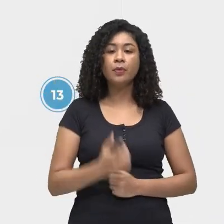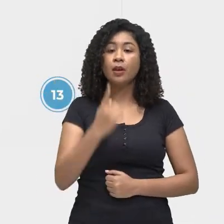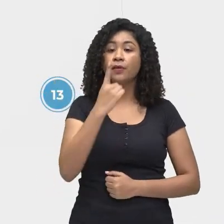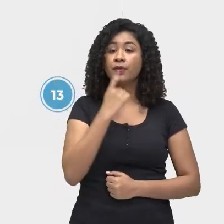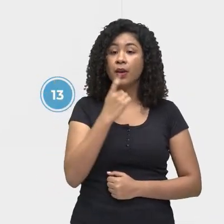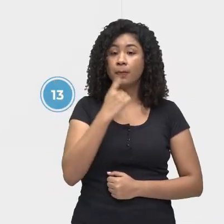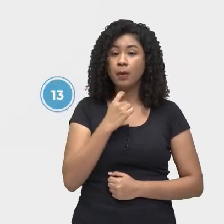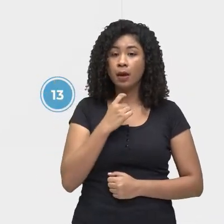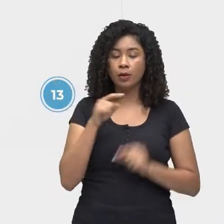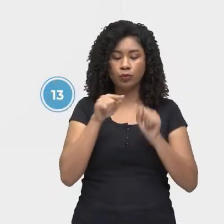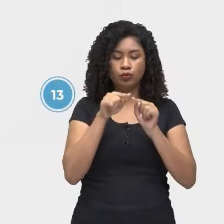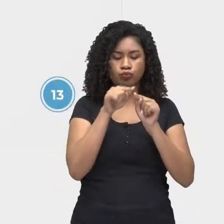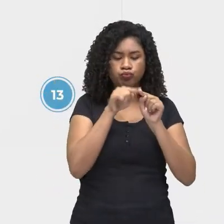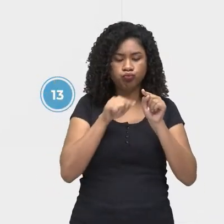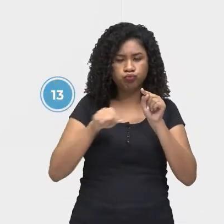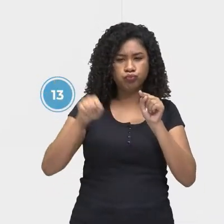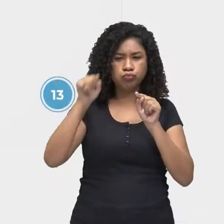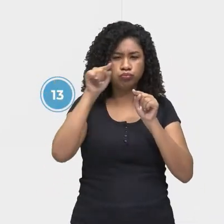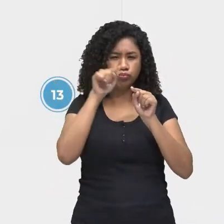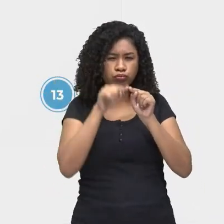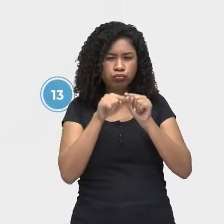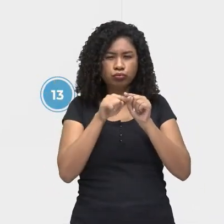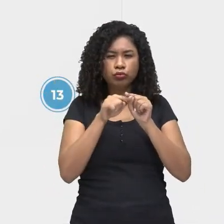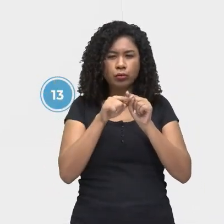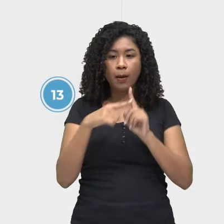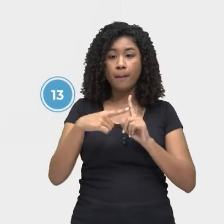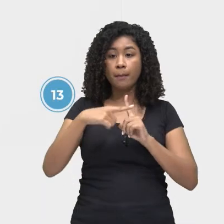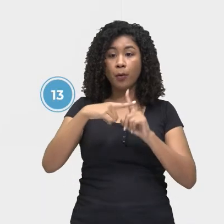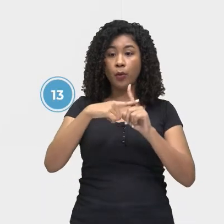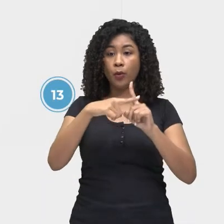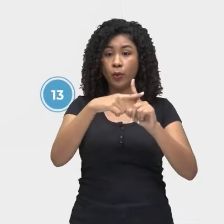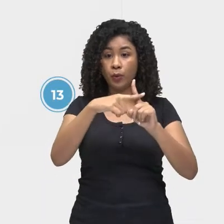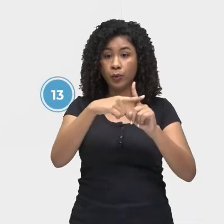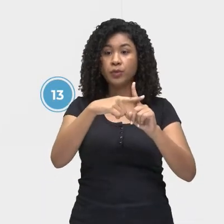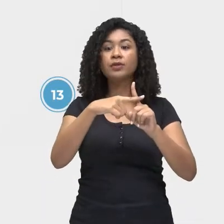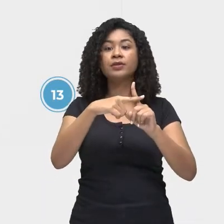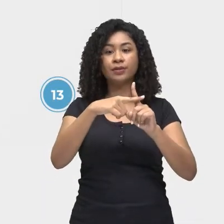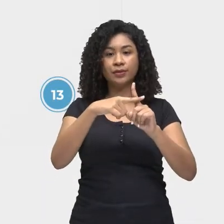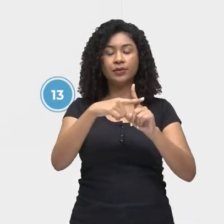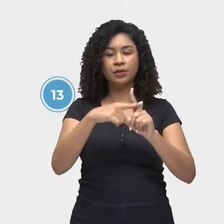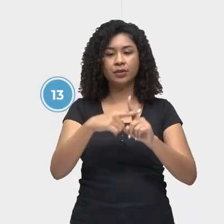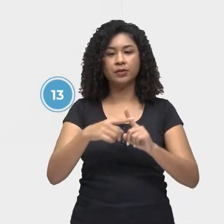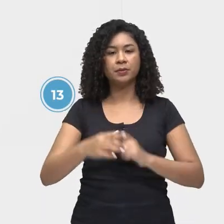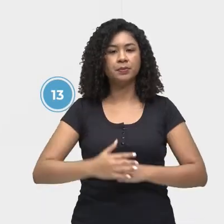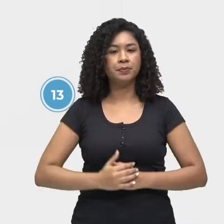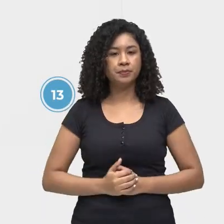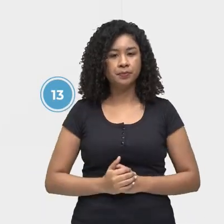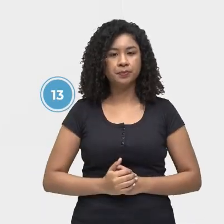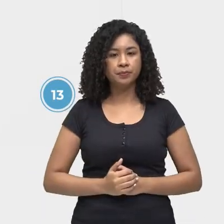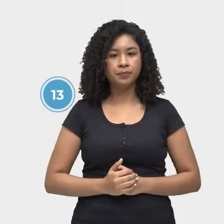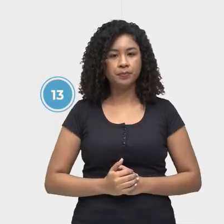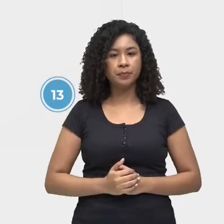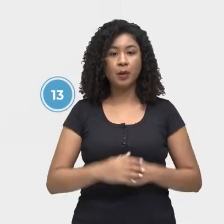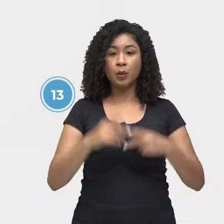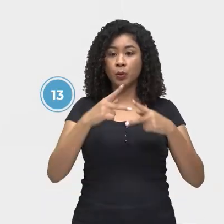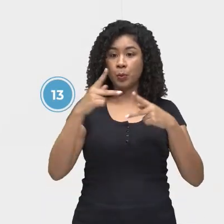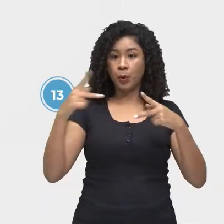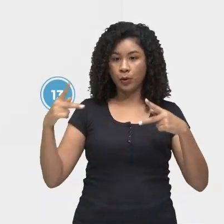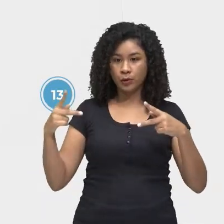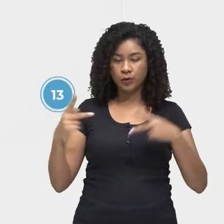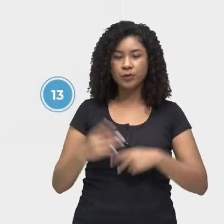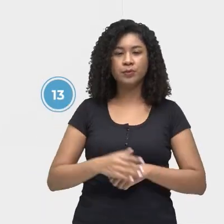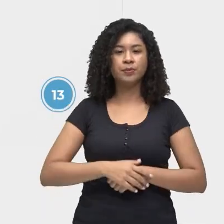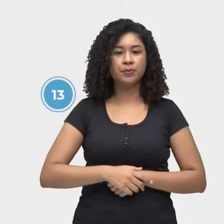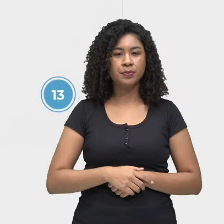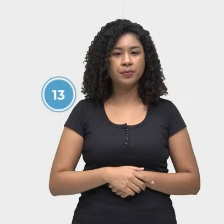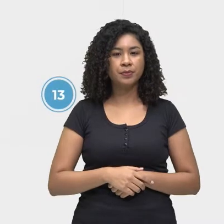o núcleo, onde eu tenho a presença da carga positiva, que são os prótons, e tem os nêutrons, né, que não